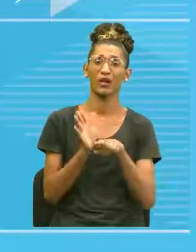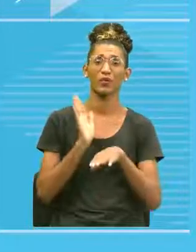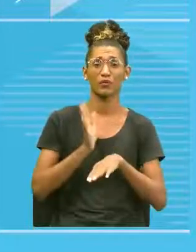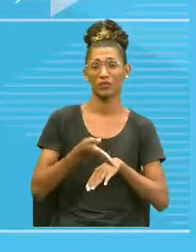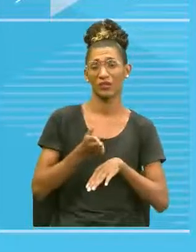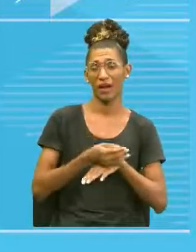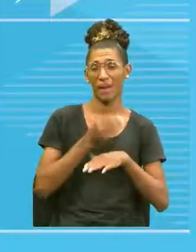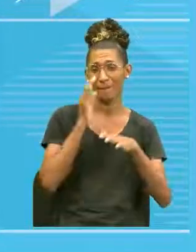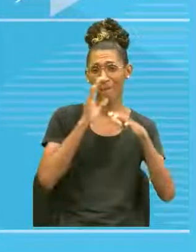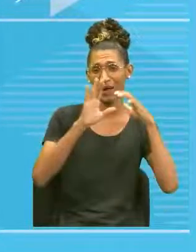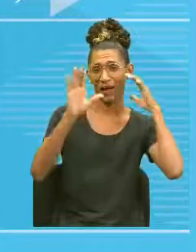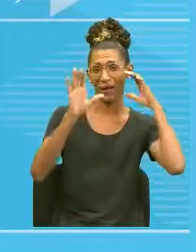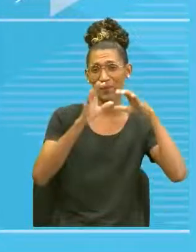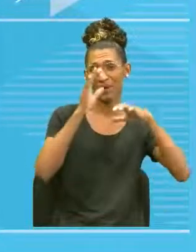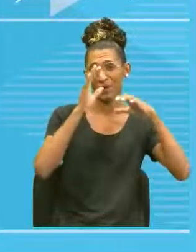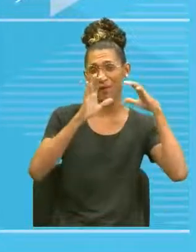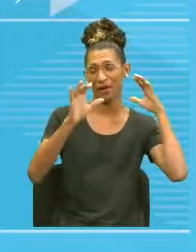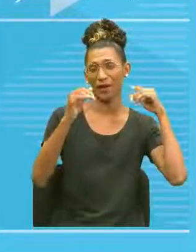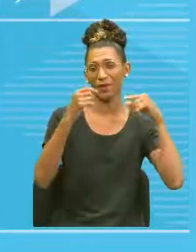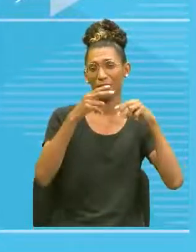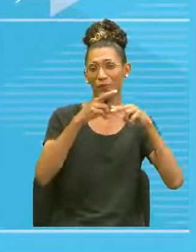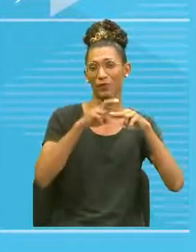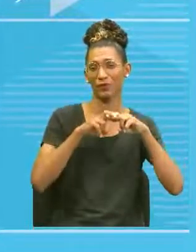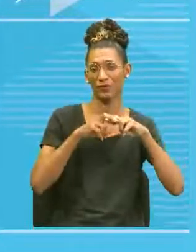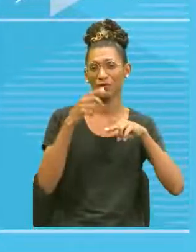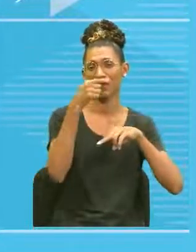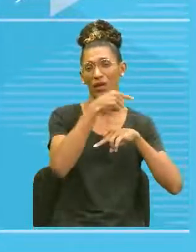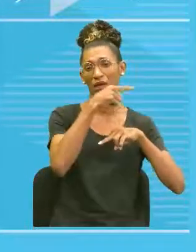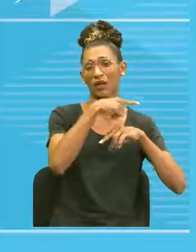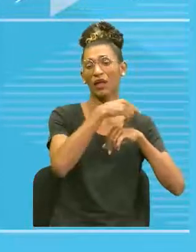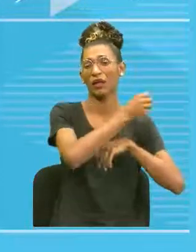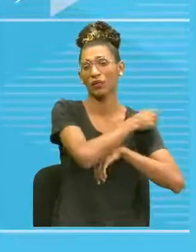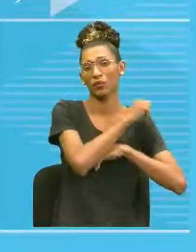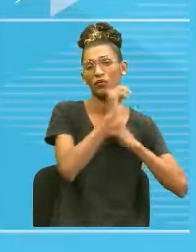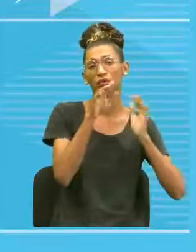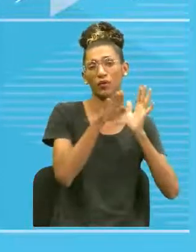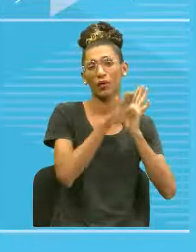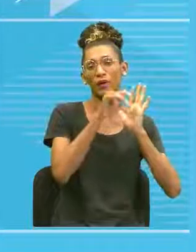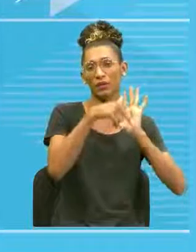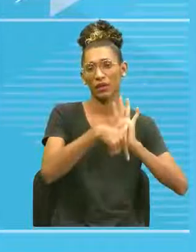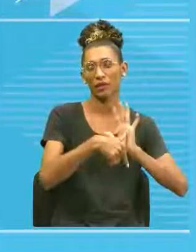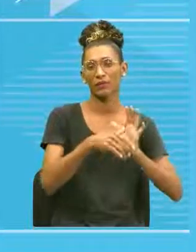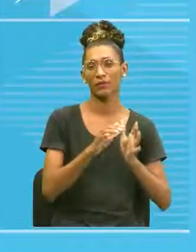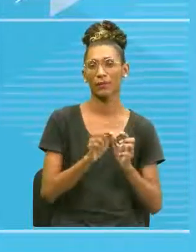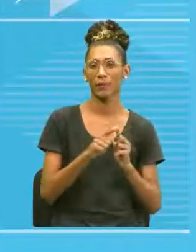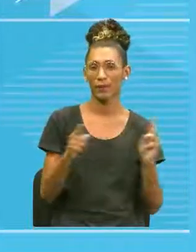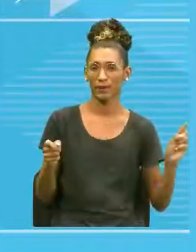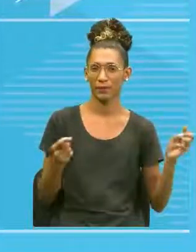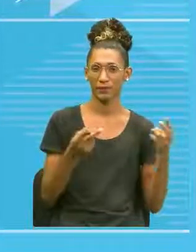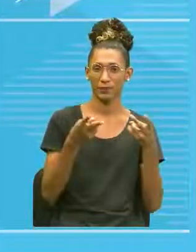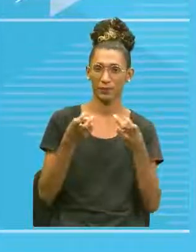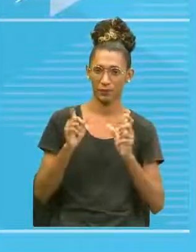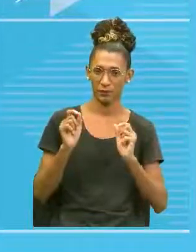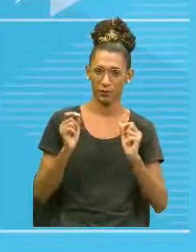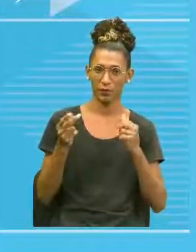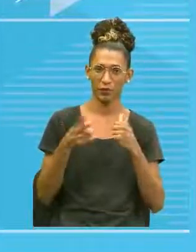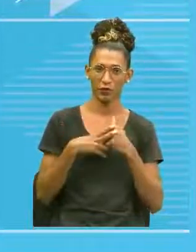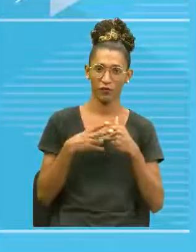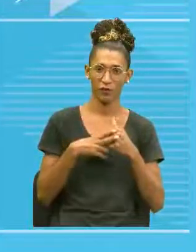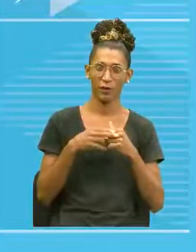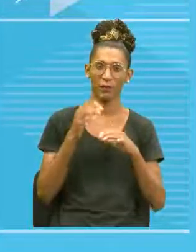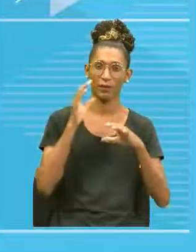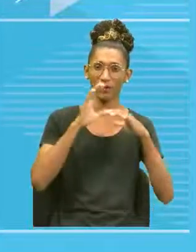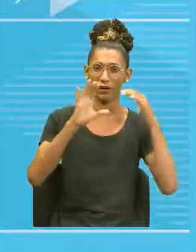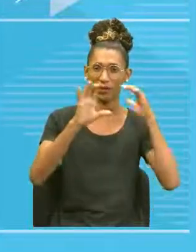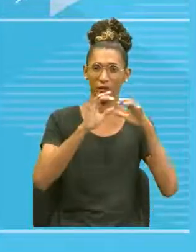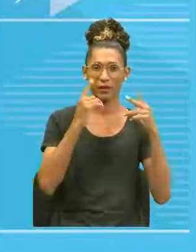e eu cantei antes né porque ele se atrasaram Ah mas eu queria que você parasse que o verbo cantar fica igual para